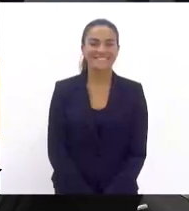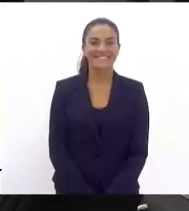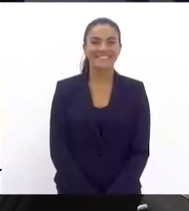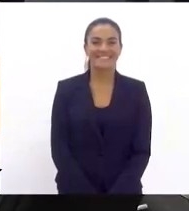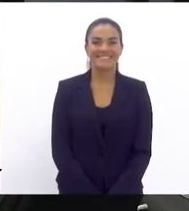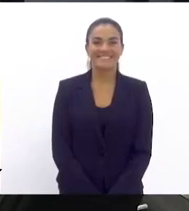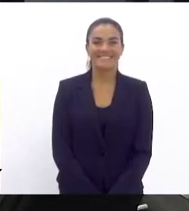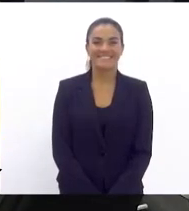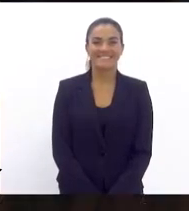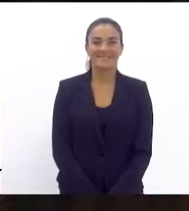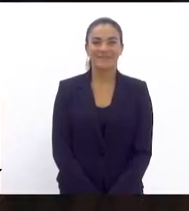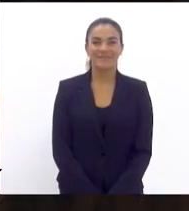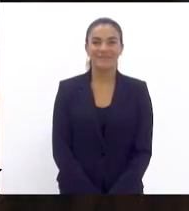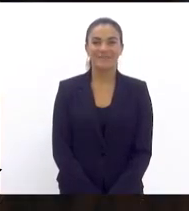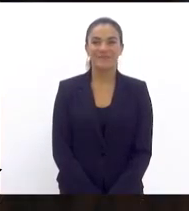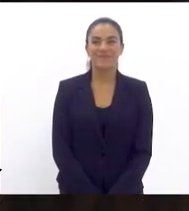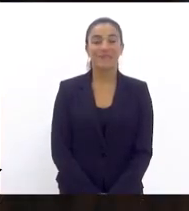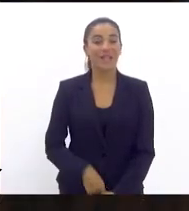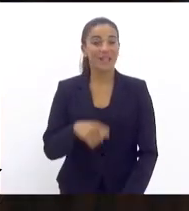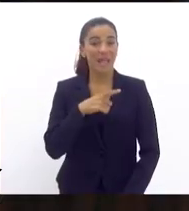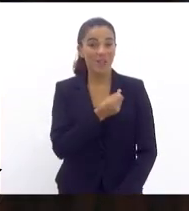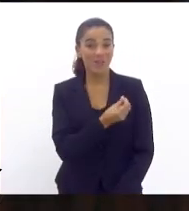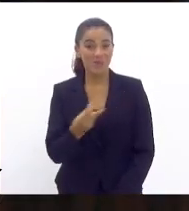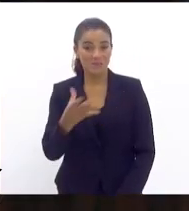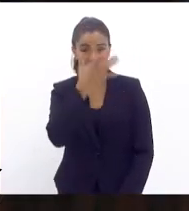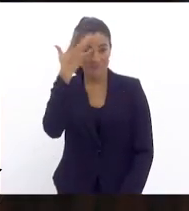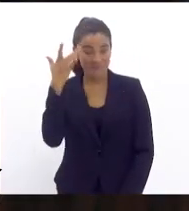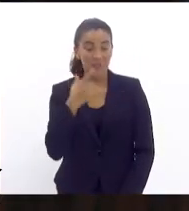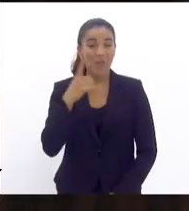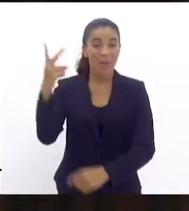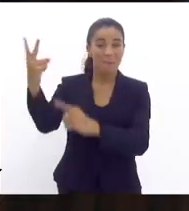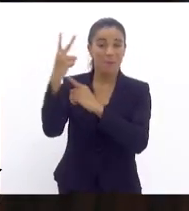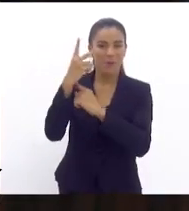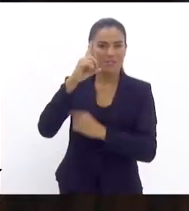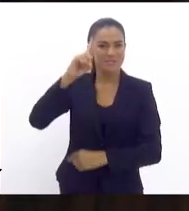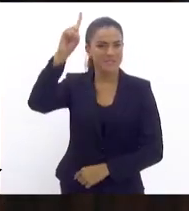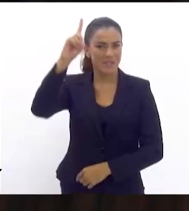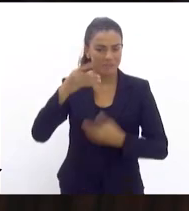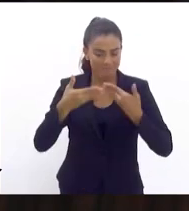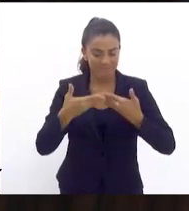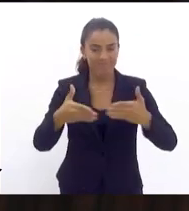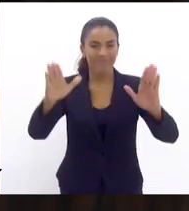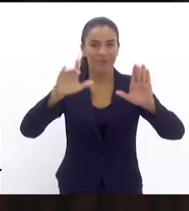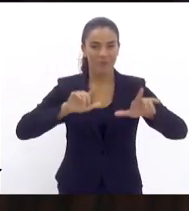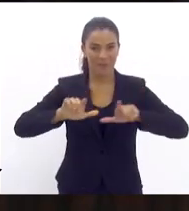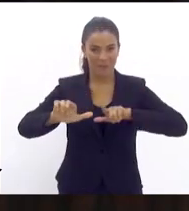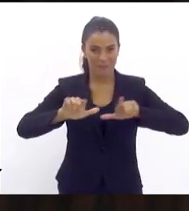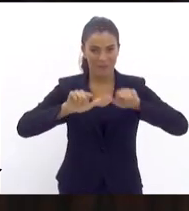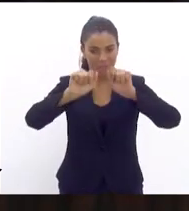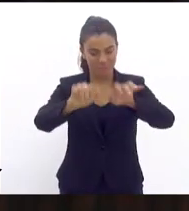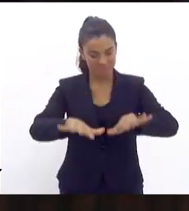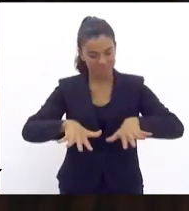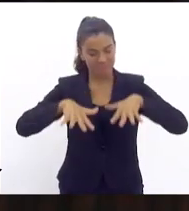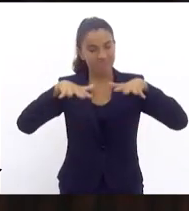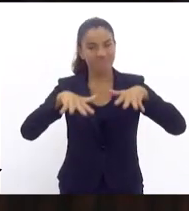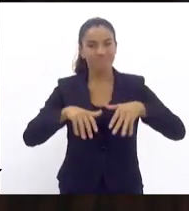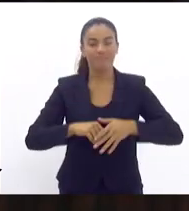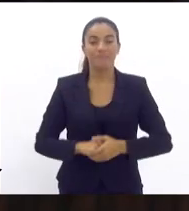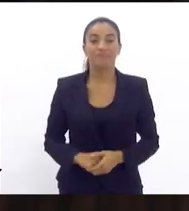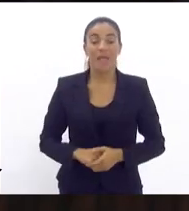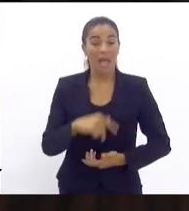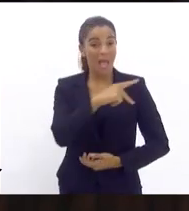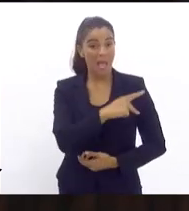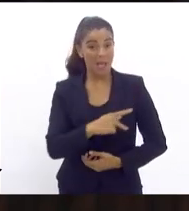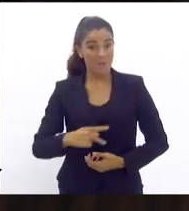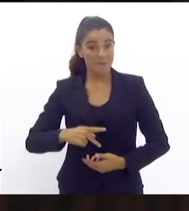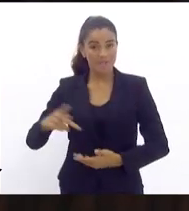Havendo o número legal e sob a proteção de Deus, iniciamos os nossos trabalhos. Está aberta a sessão. A presidência